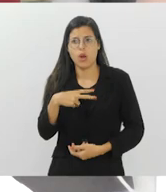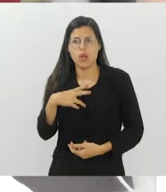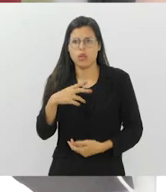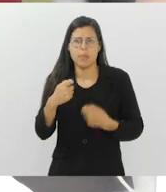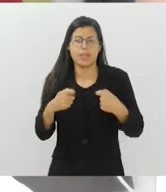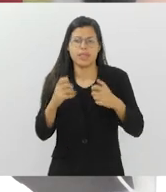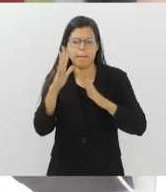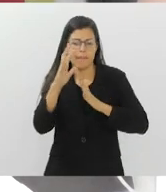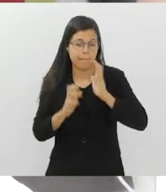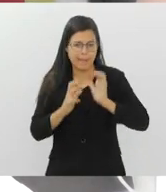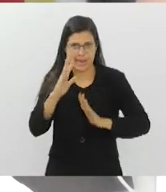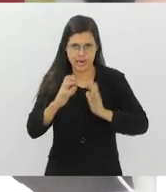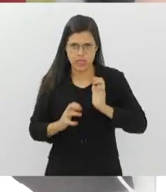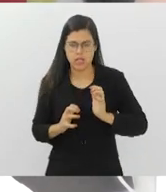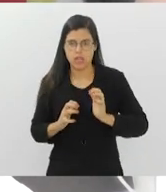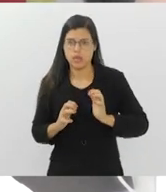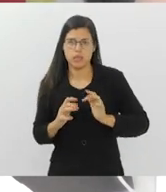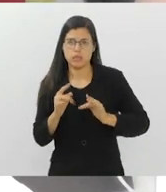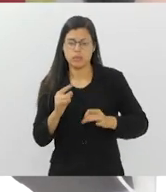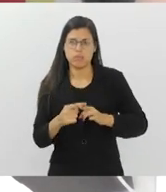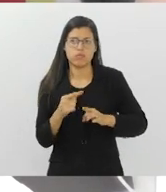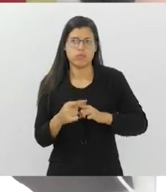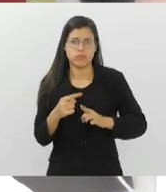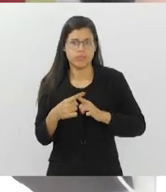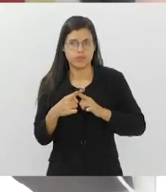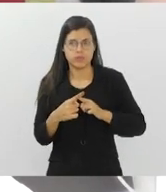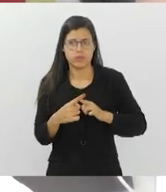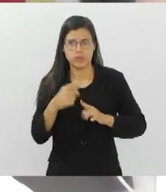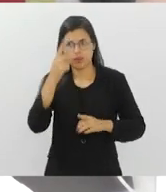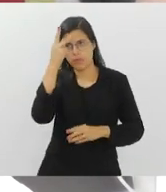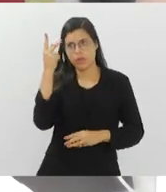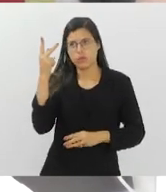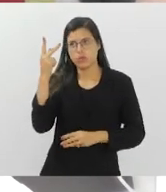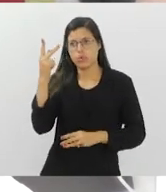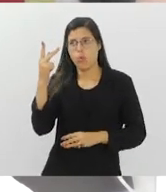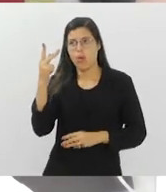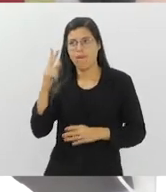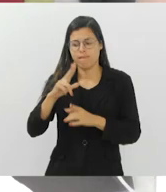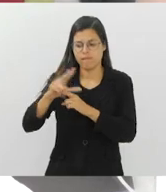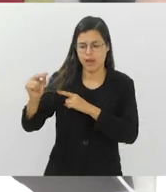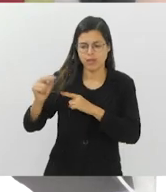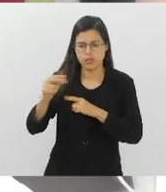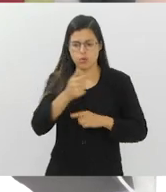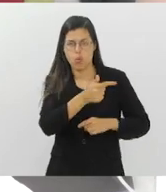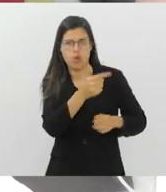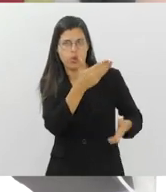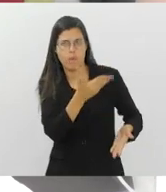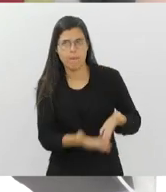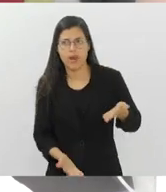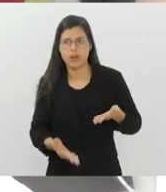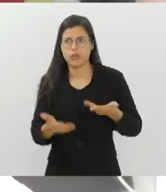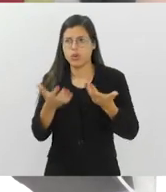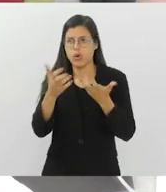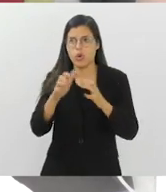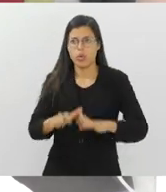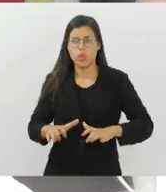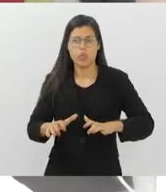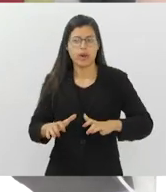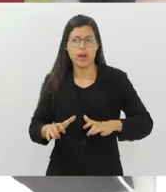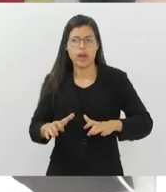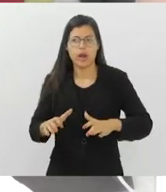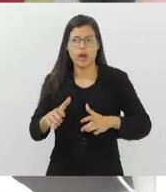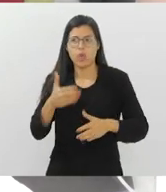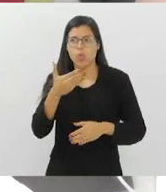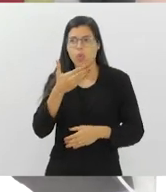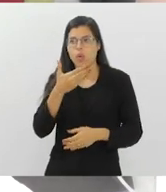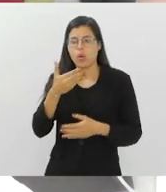braço. Porque quando alguém ganha, outro perde. E o que eu não quero é que os pais percam